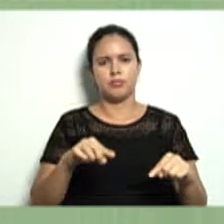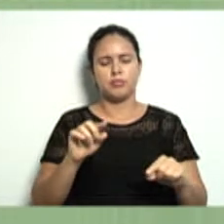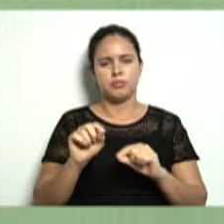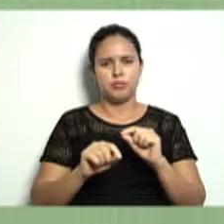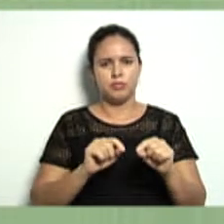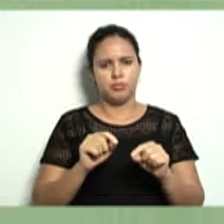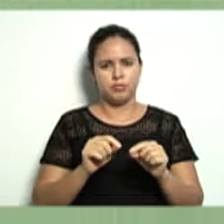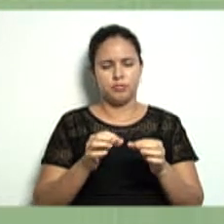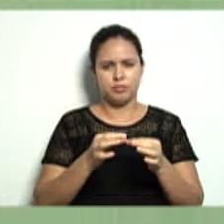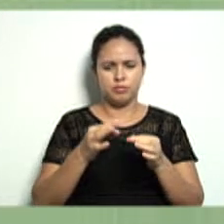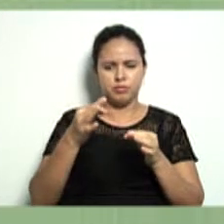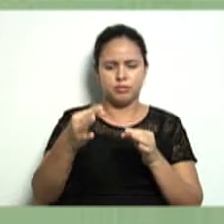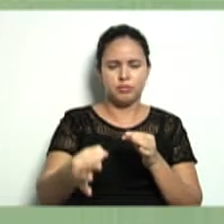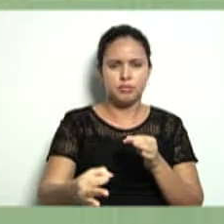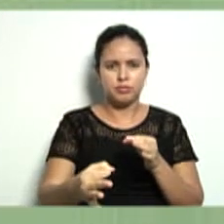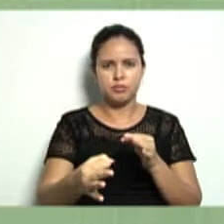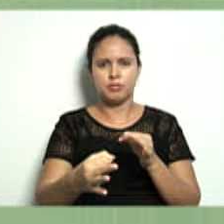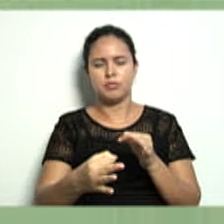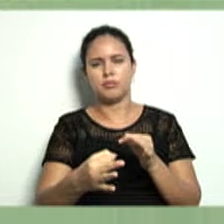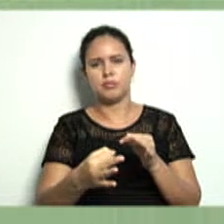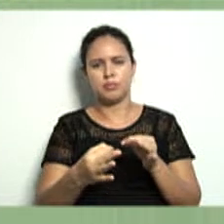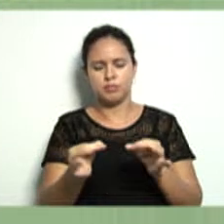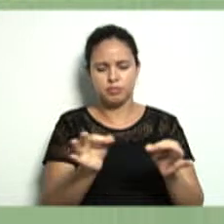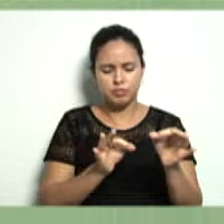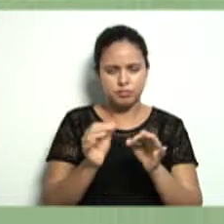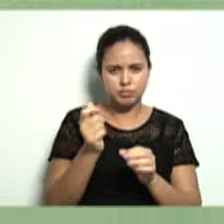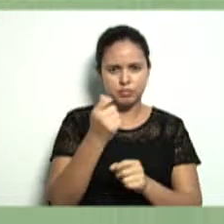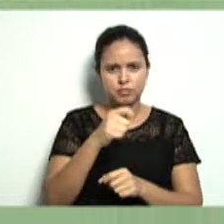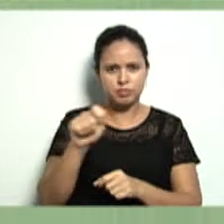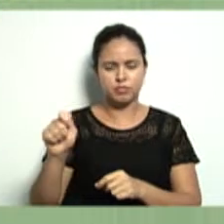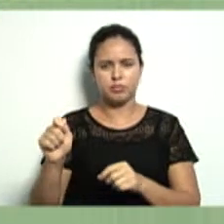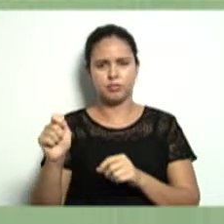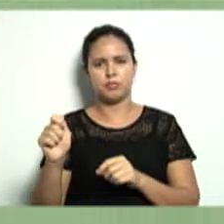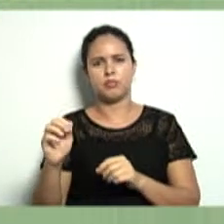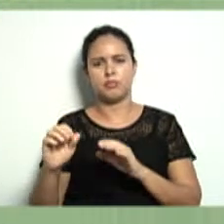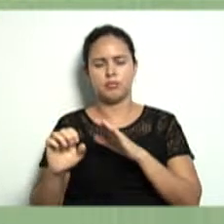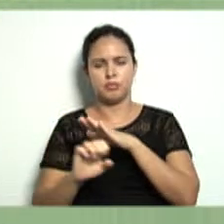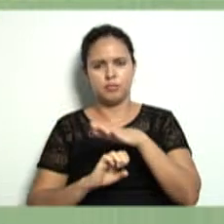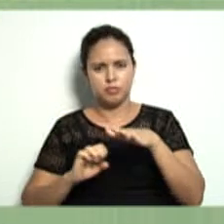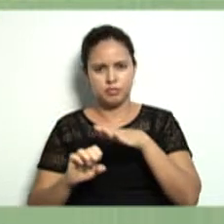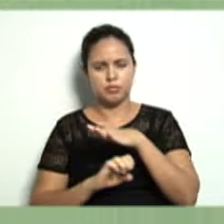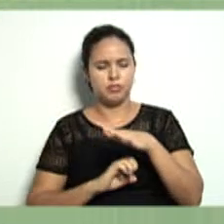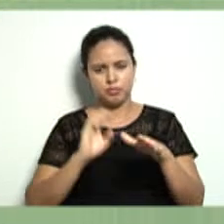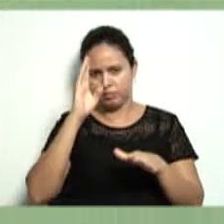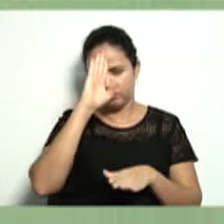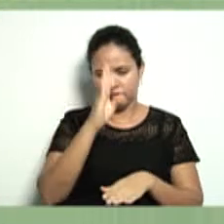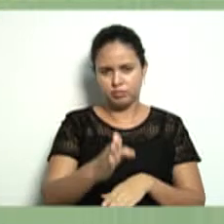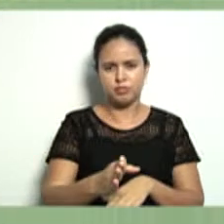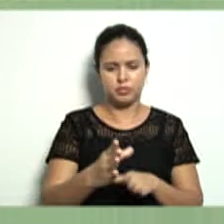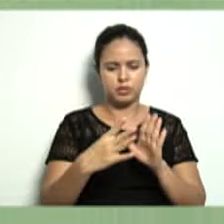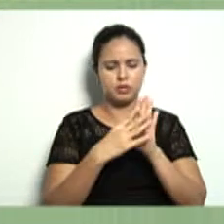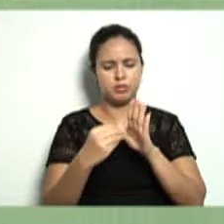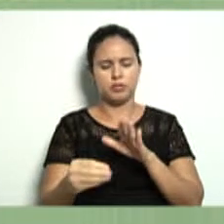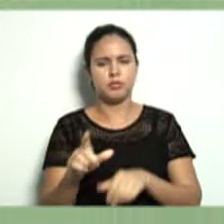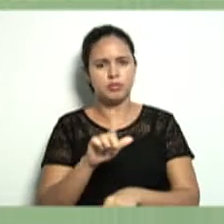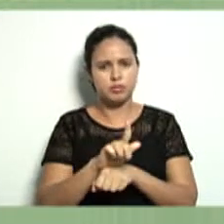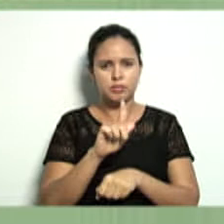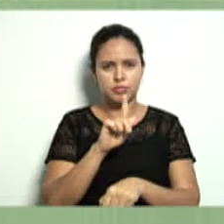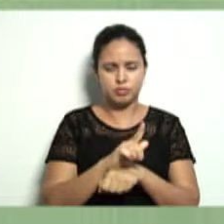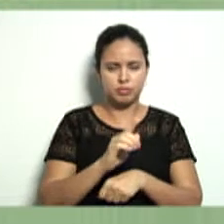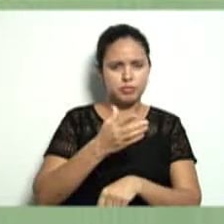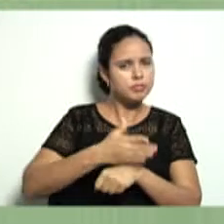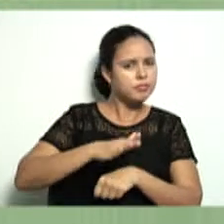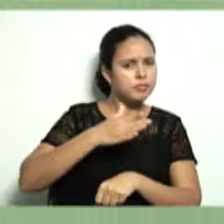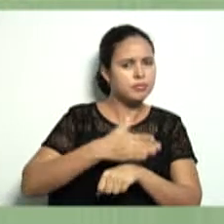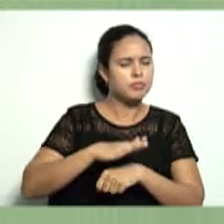a longevidade das organizações cooperativas depende diretamente do modelo de gestão praticado por elas, que